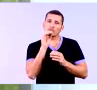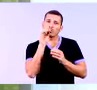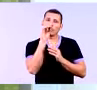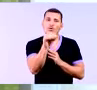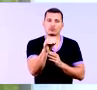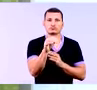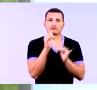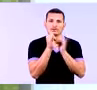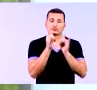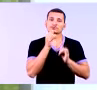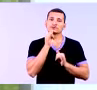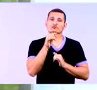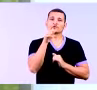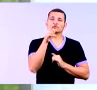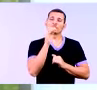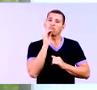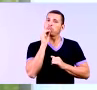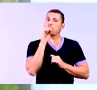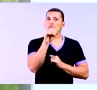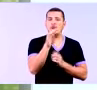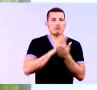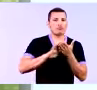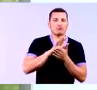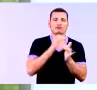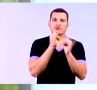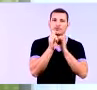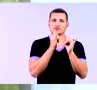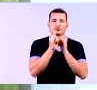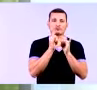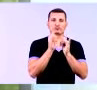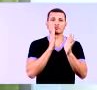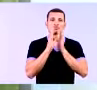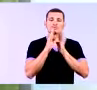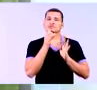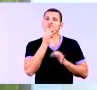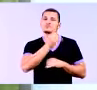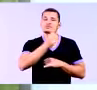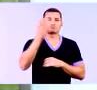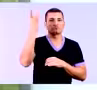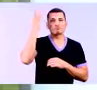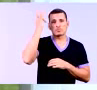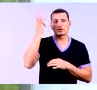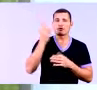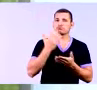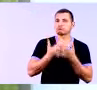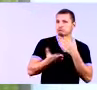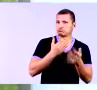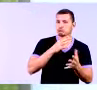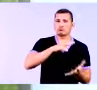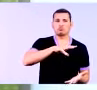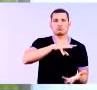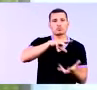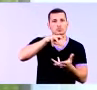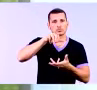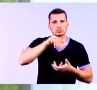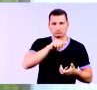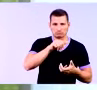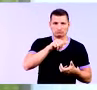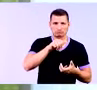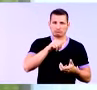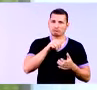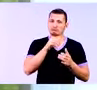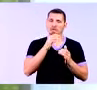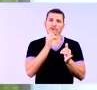você não fornecer informação para o Facebook, se por acaso amanhã, por algum motivo, o mundo resolver não fornecer uma informação